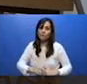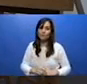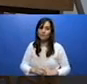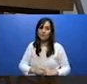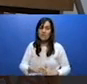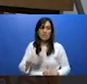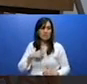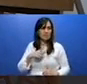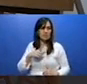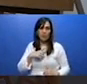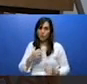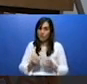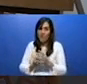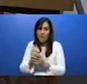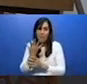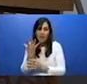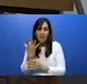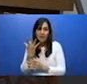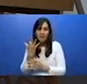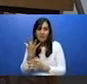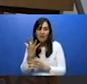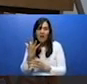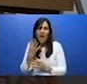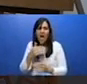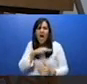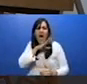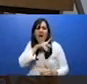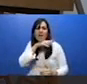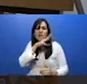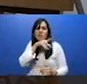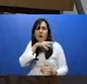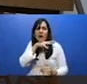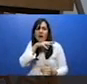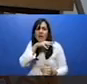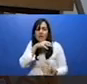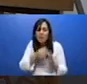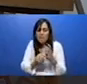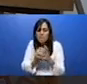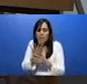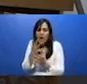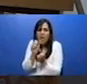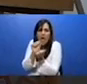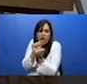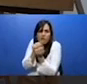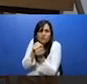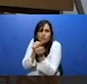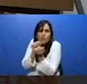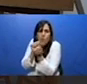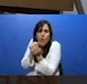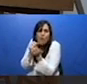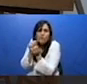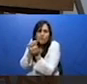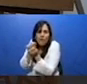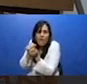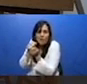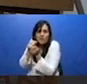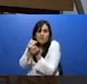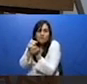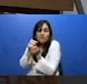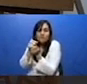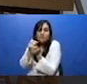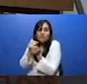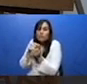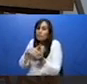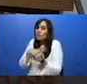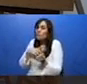não houver as plantinhas, os herbívoros, que são animais que se alimentam das plantas, o que acontece? Não tem a plantinha